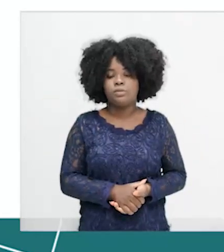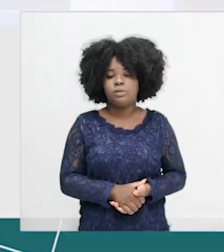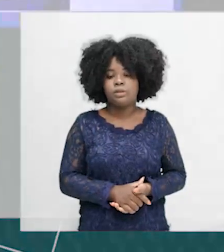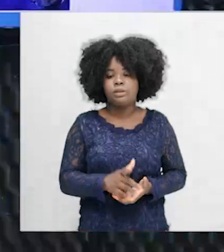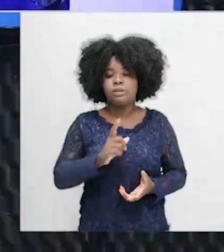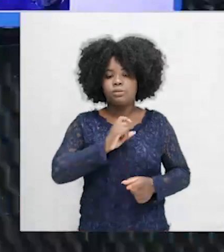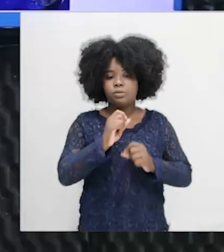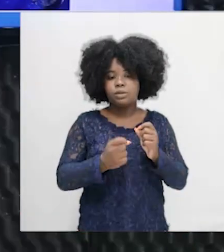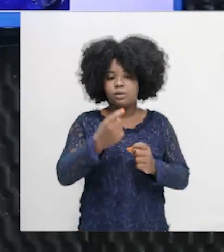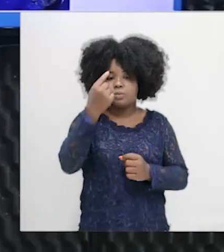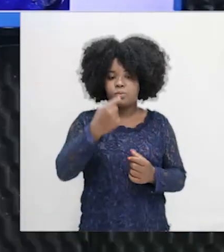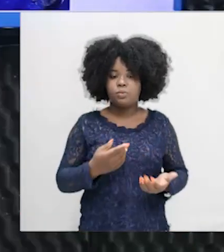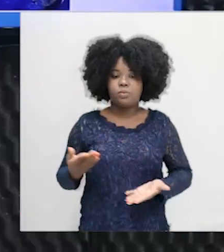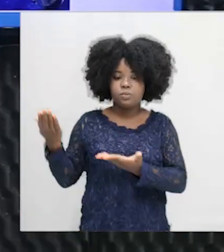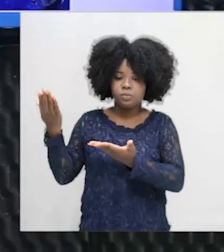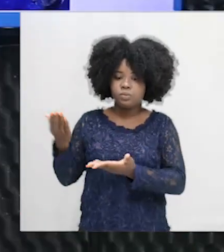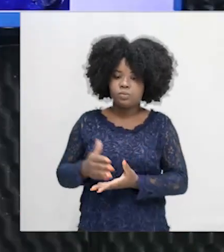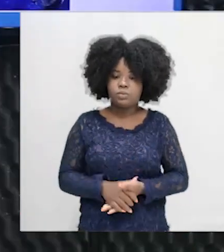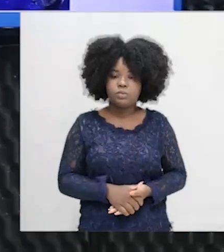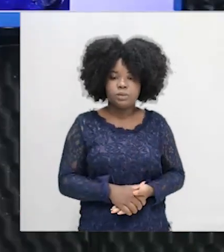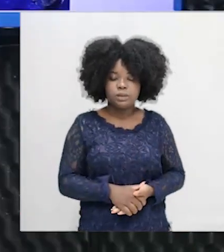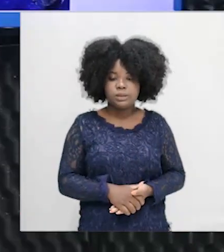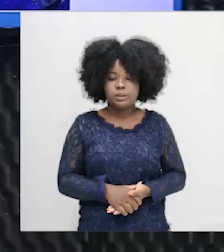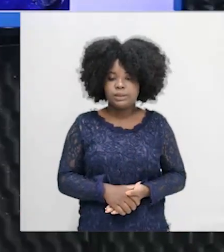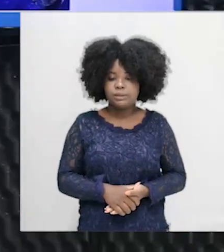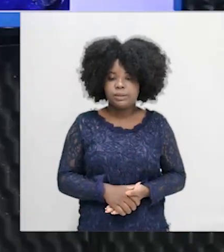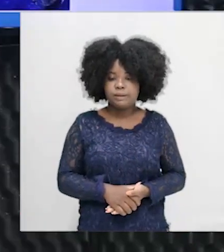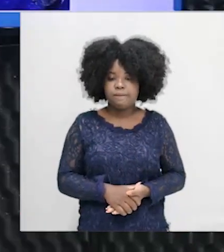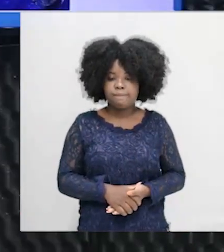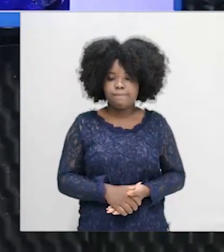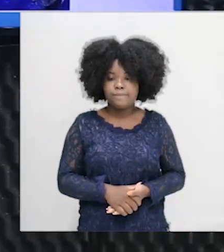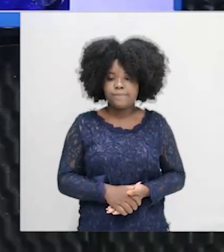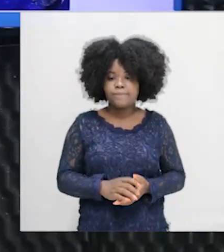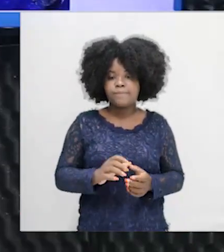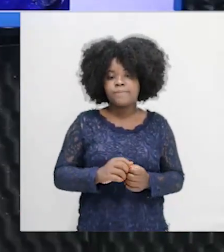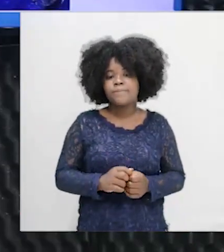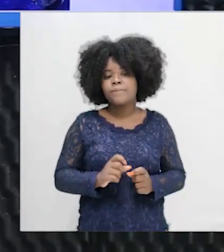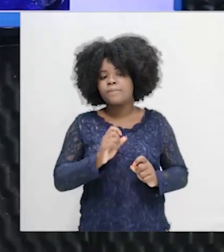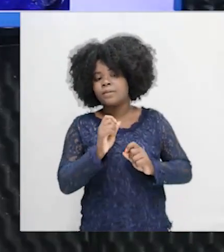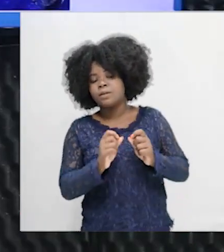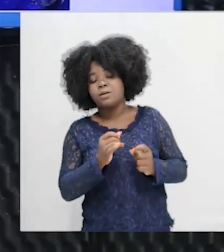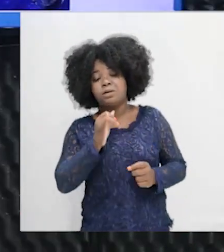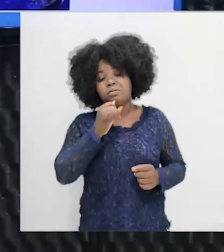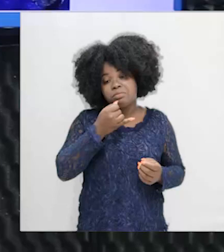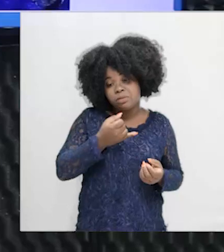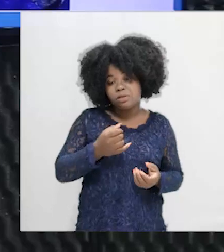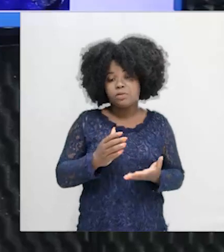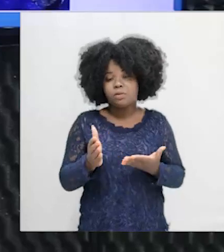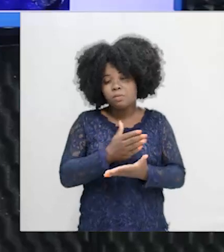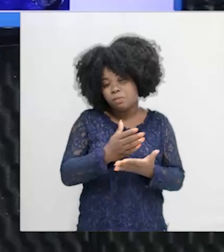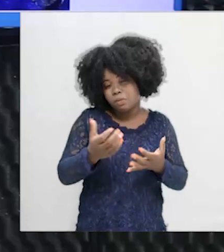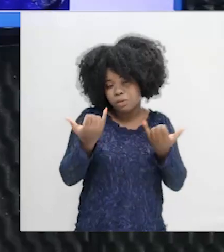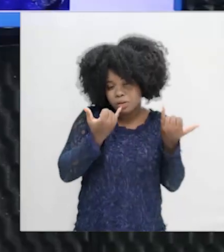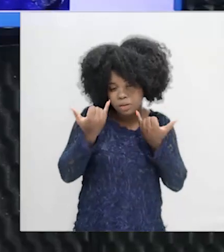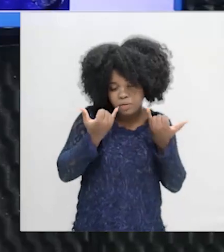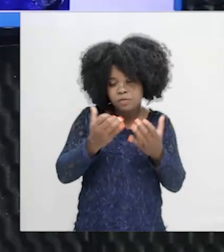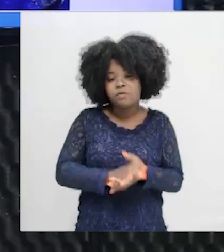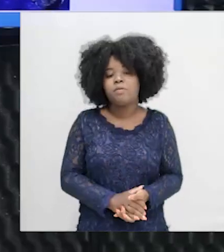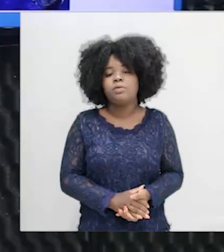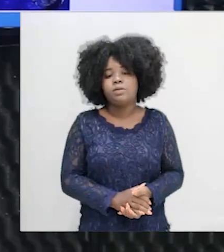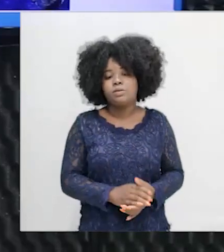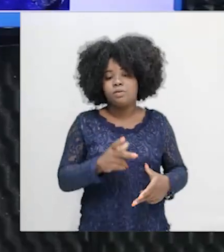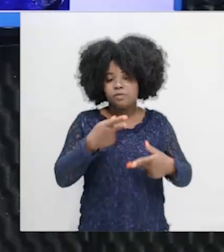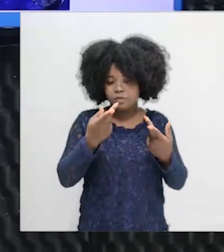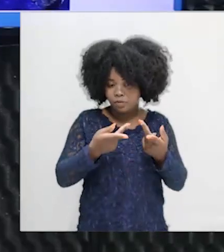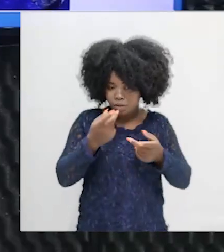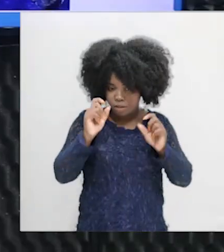caligrafia de Qatar, no Museu de Arte Islâmica, e o que é lamentável, eu tenho poucas informações disso, então o que eu vou falar é muito por alto,